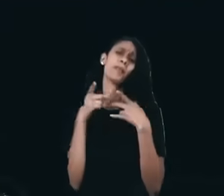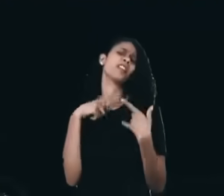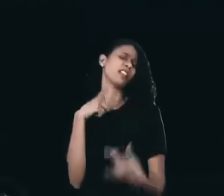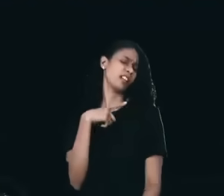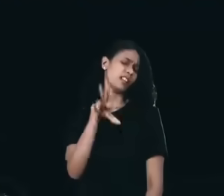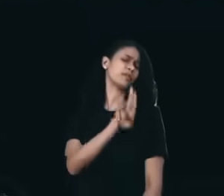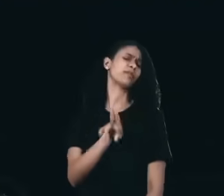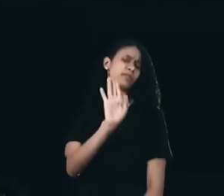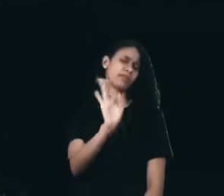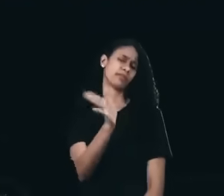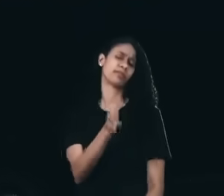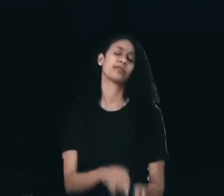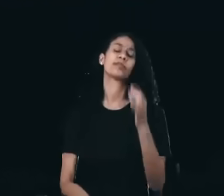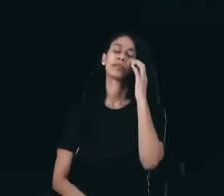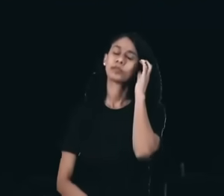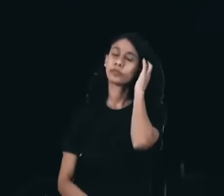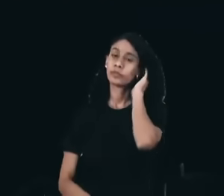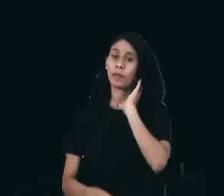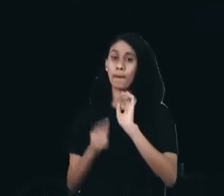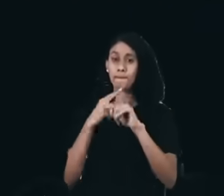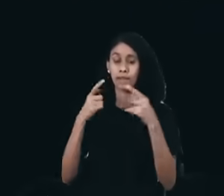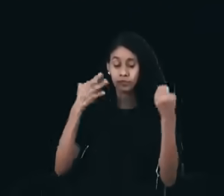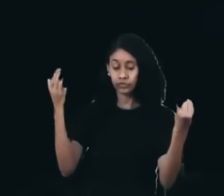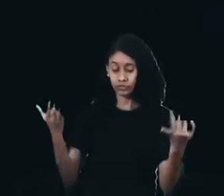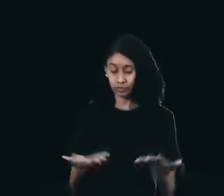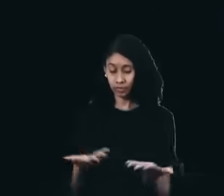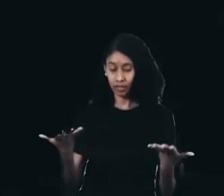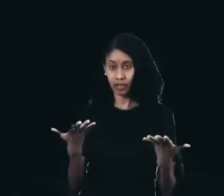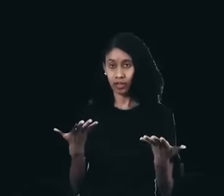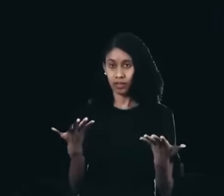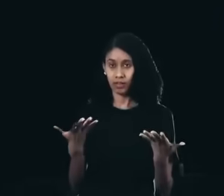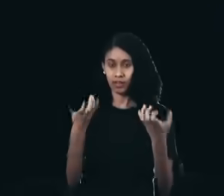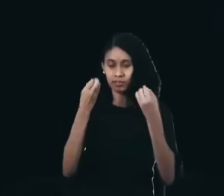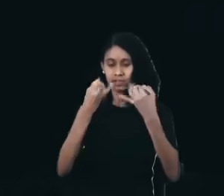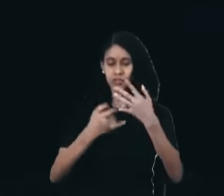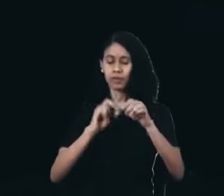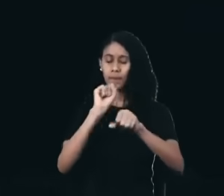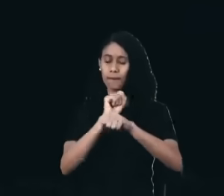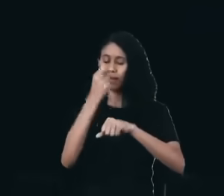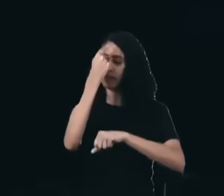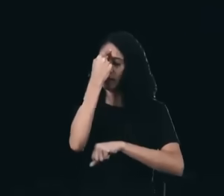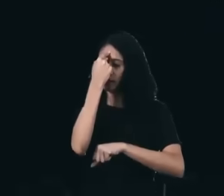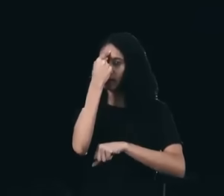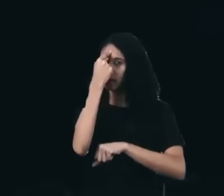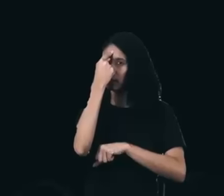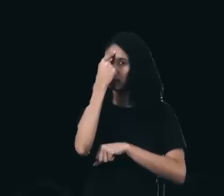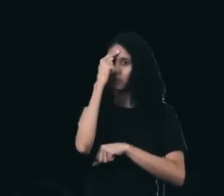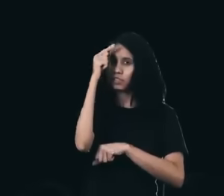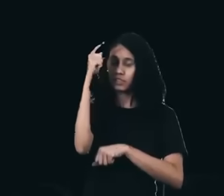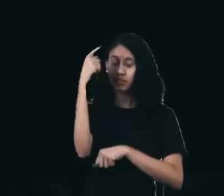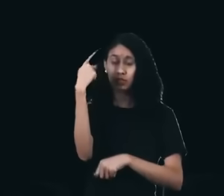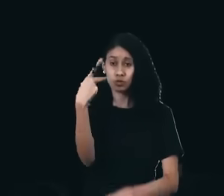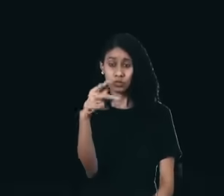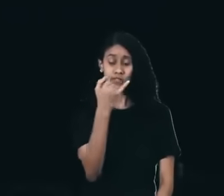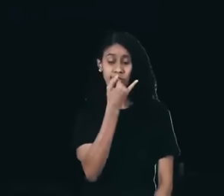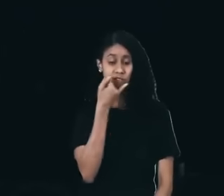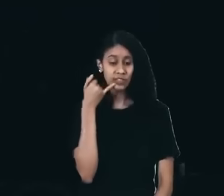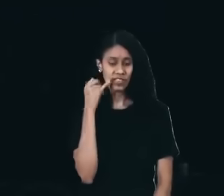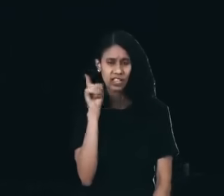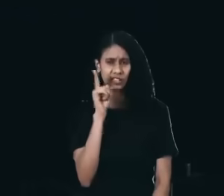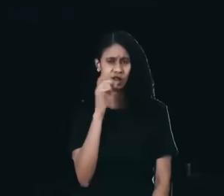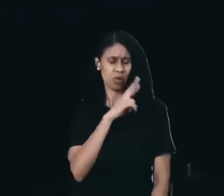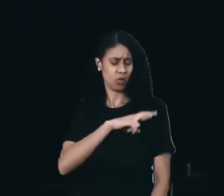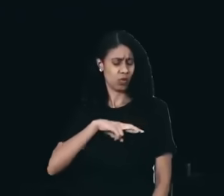usar. Mas deixa eu te dizer, hoje eu quero que você pare e pense. O seu Isaac, não como um